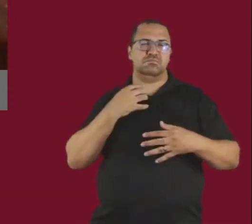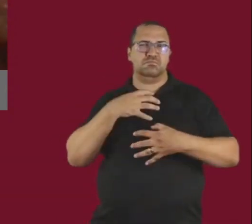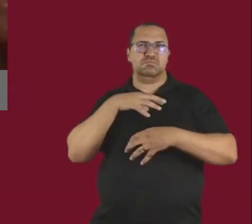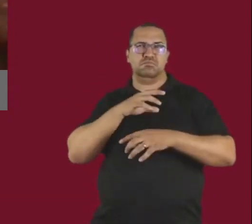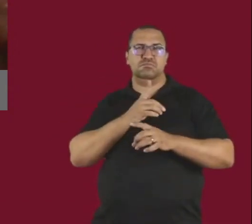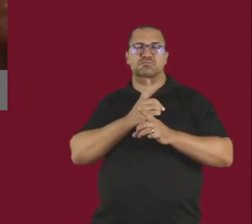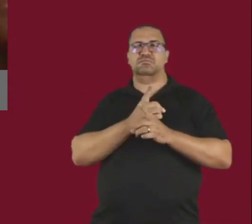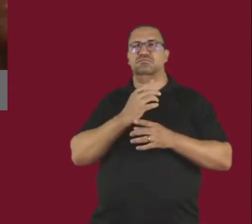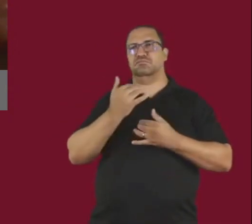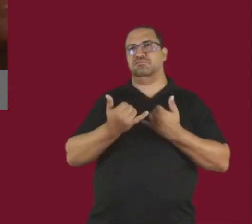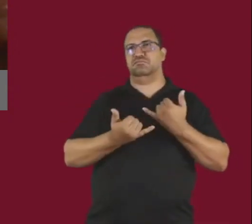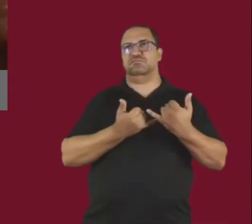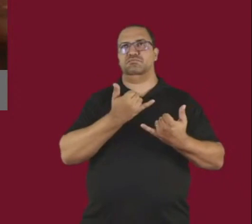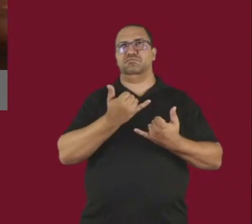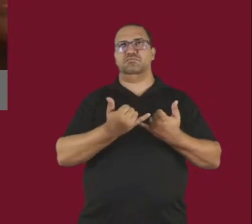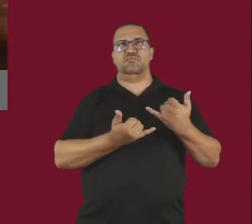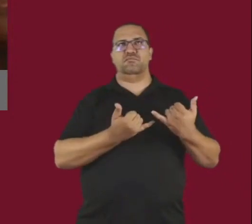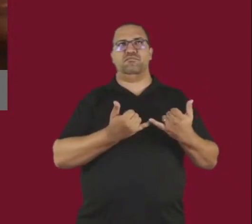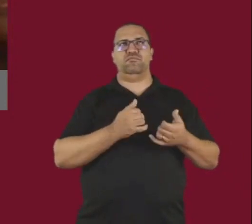brincar. Então,